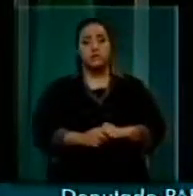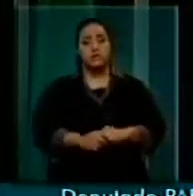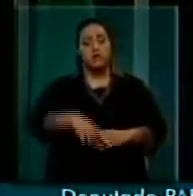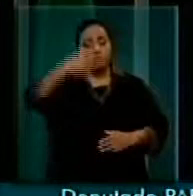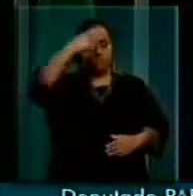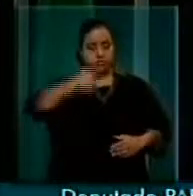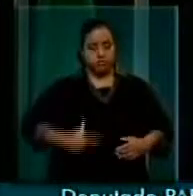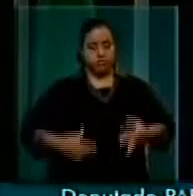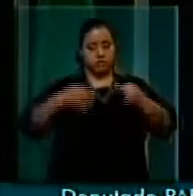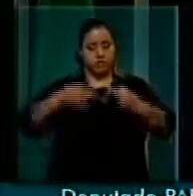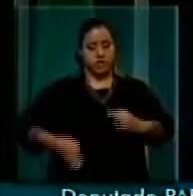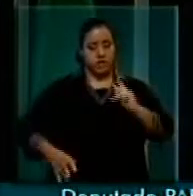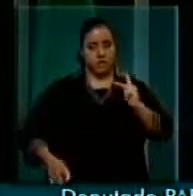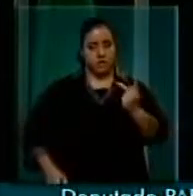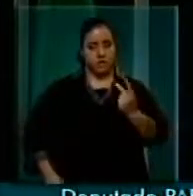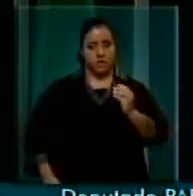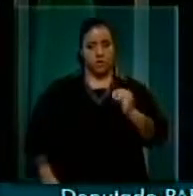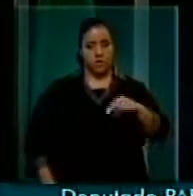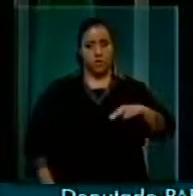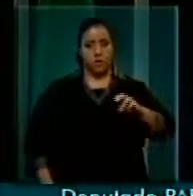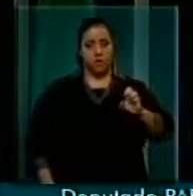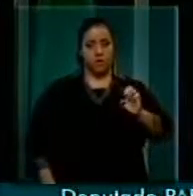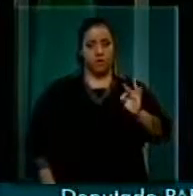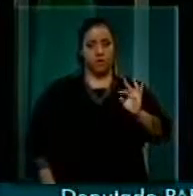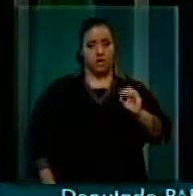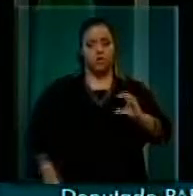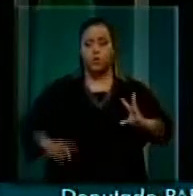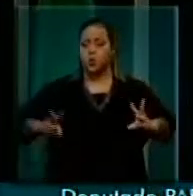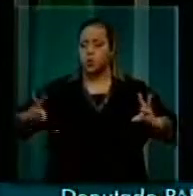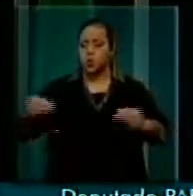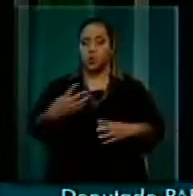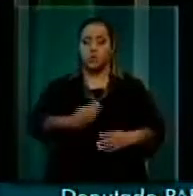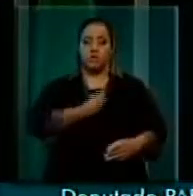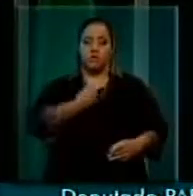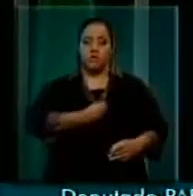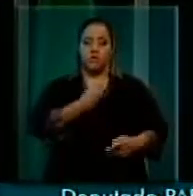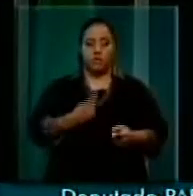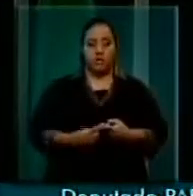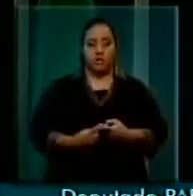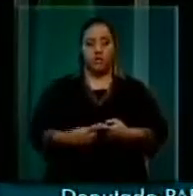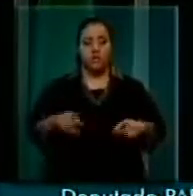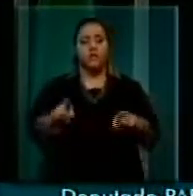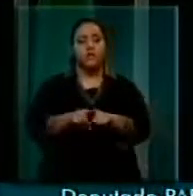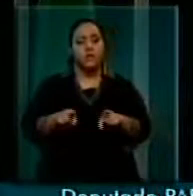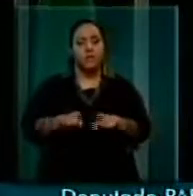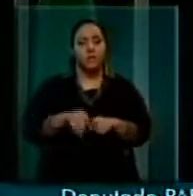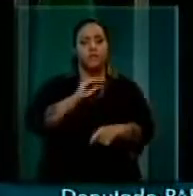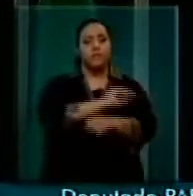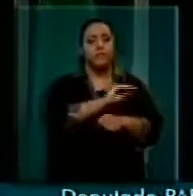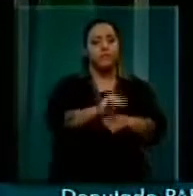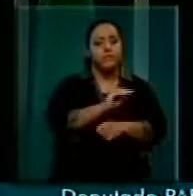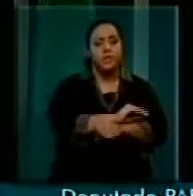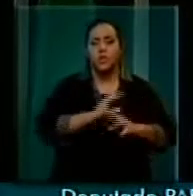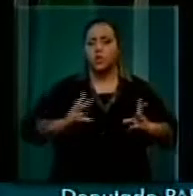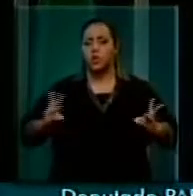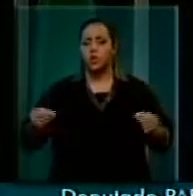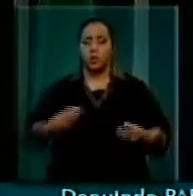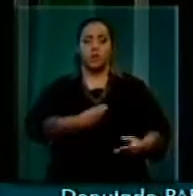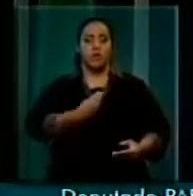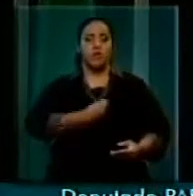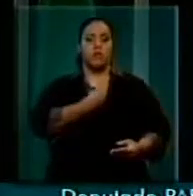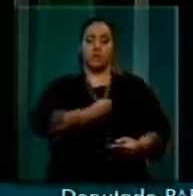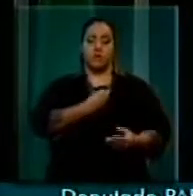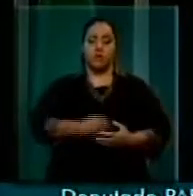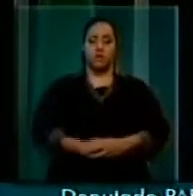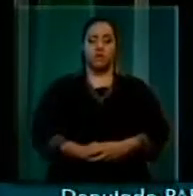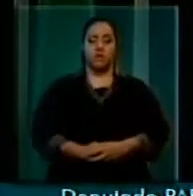honestidade em todos os campos da vida, para o tratamento probo de todas as questões da vida, para